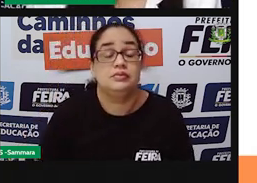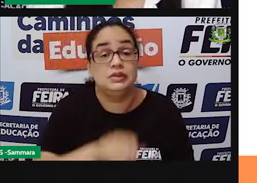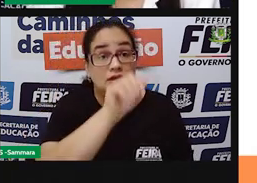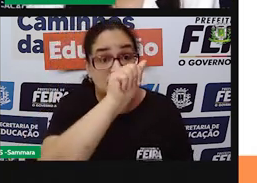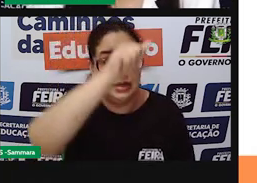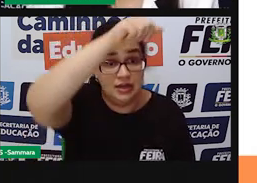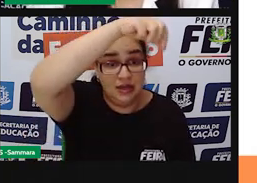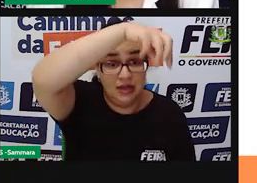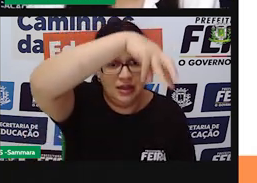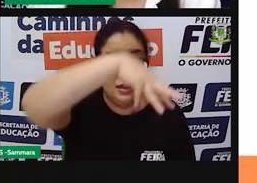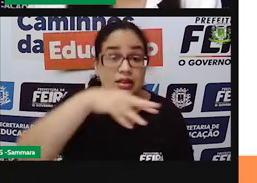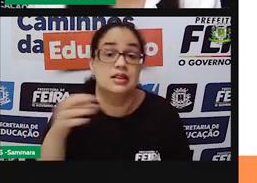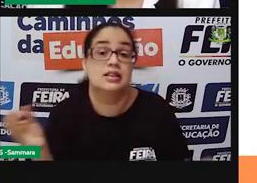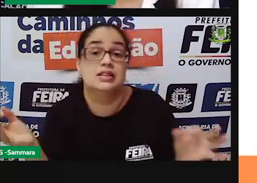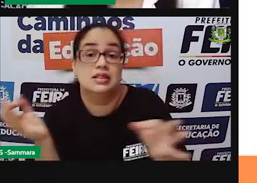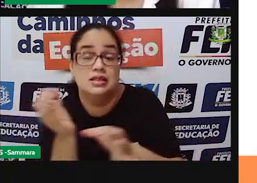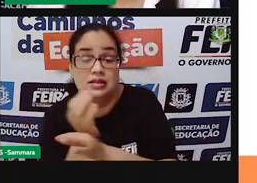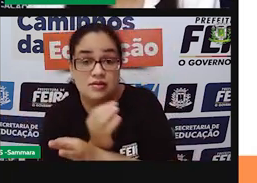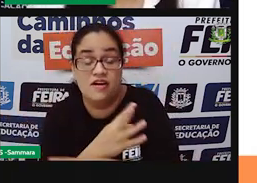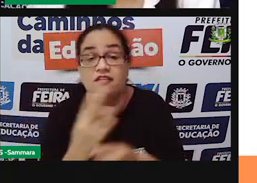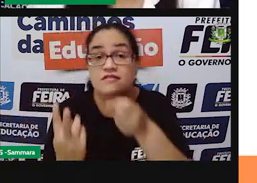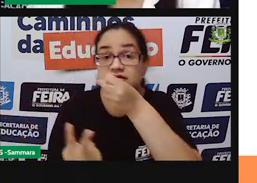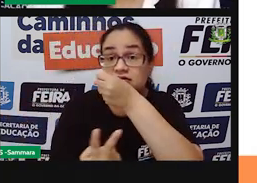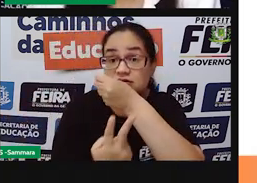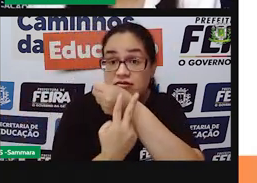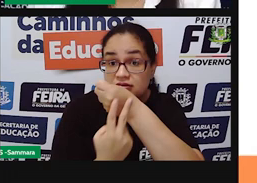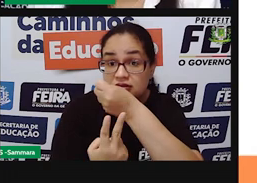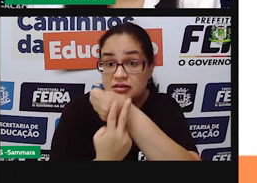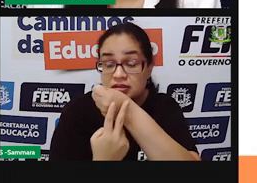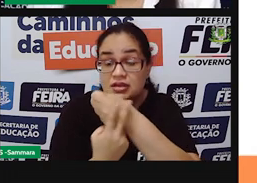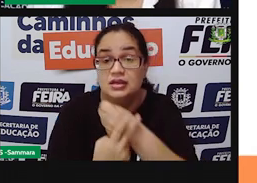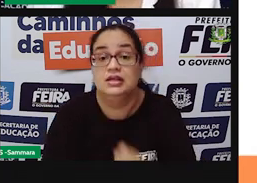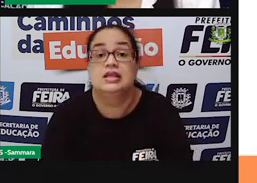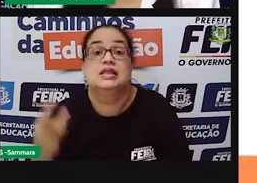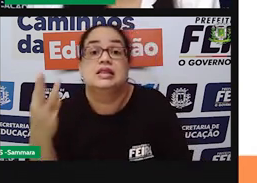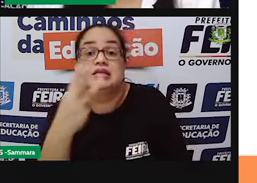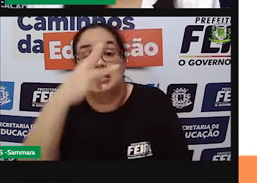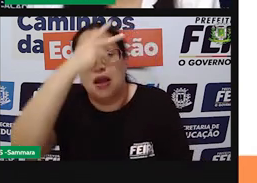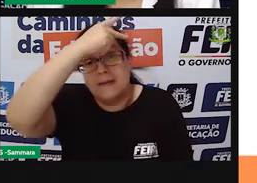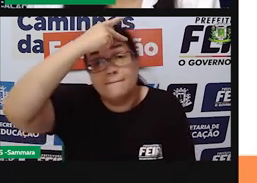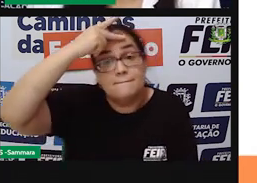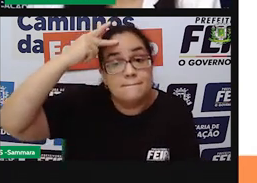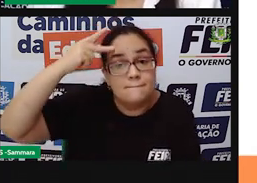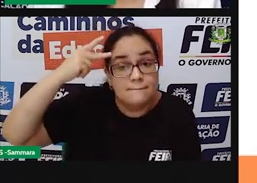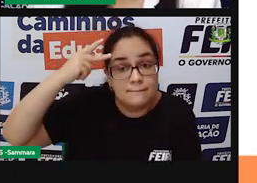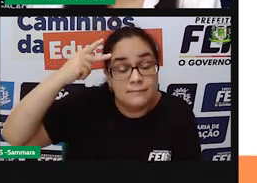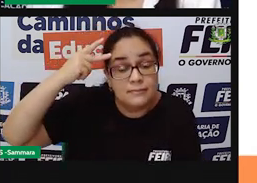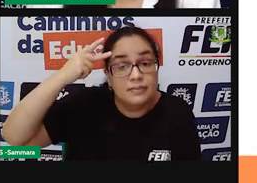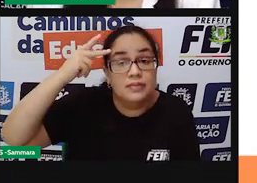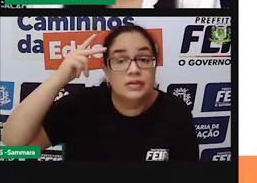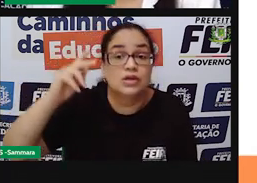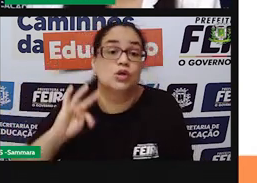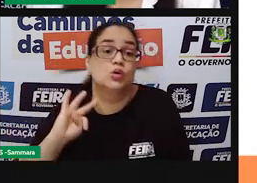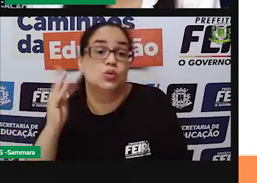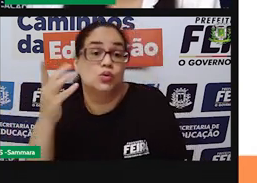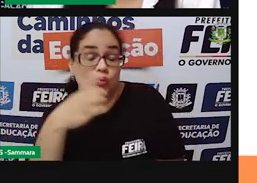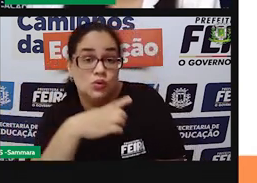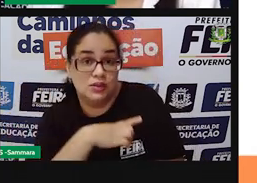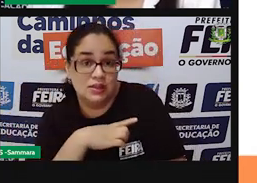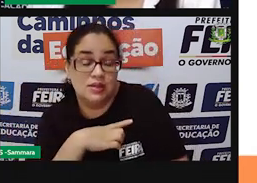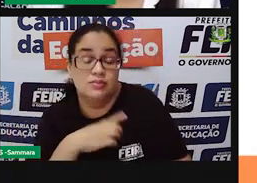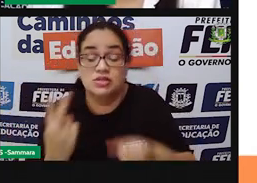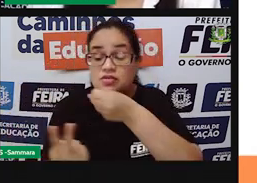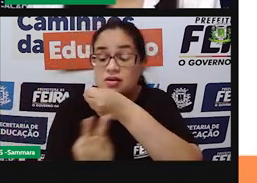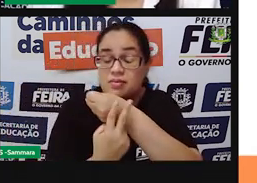AM e AM são terminações verbais indicativas da terceira pessoa do plural. Indicam,